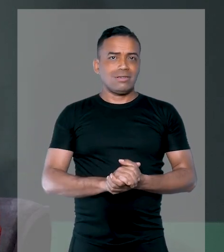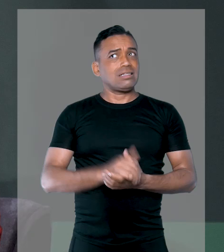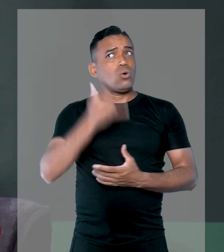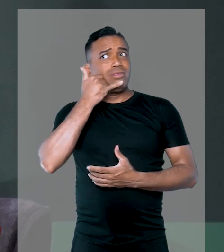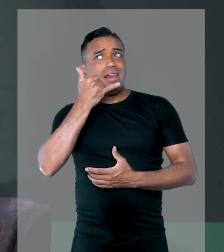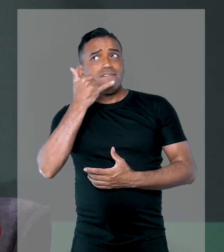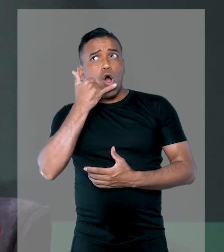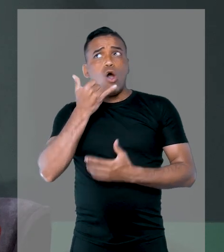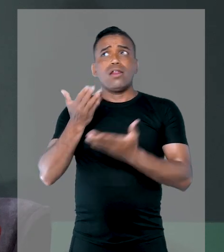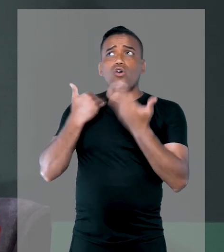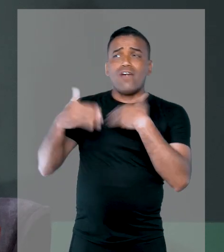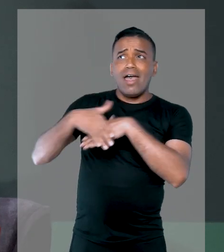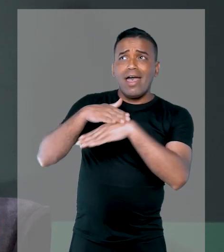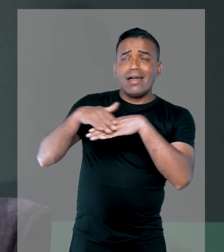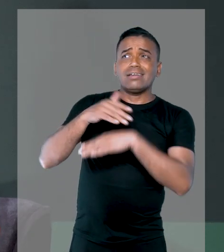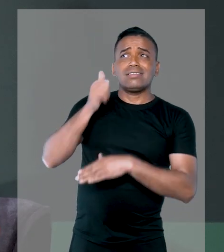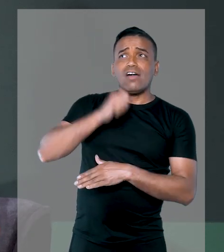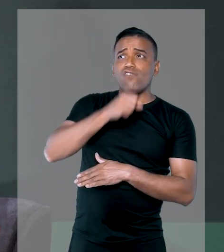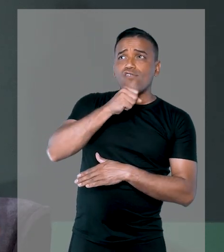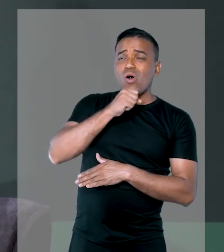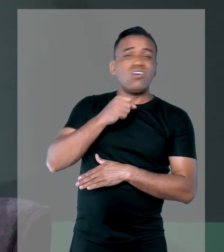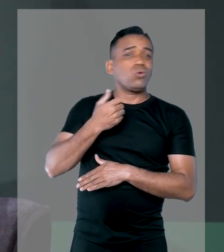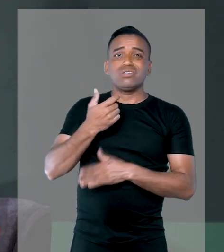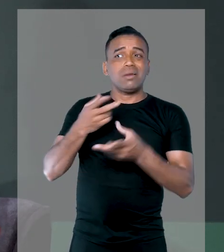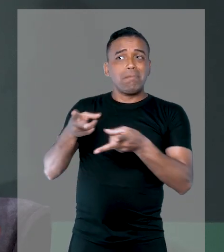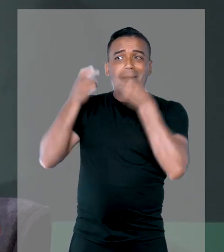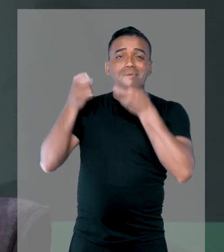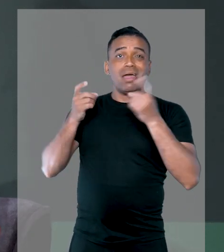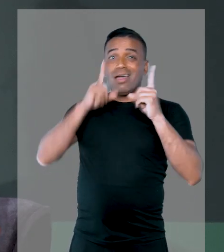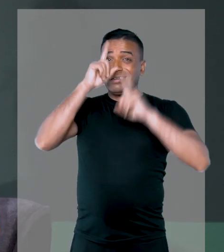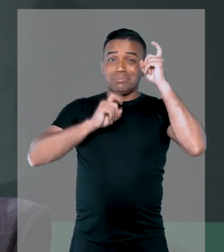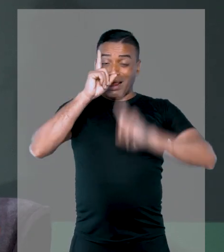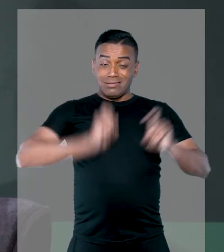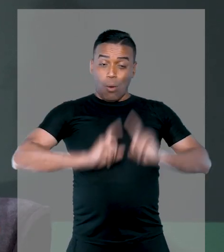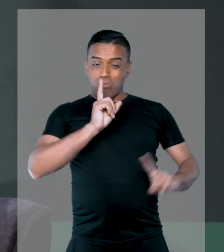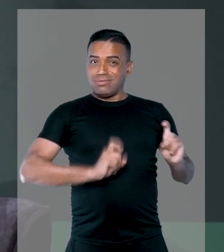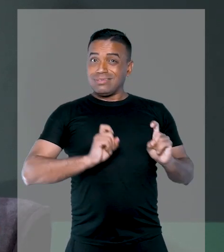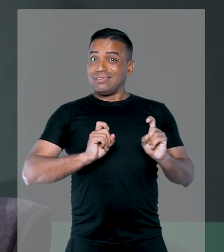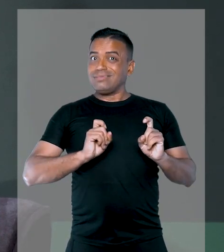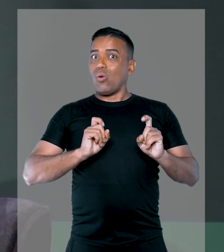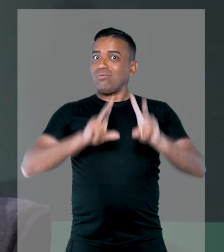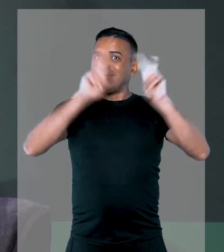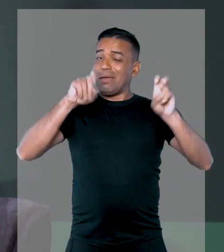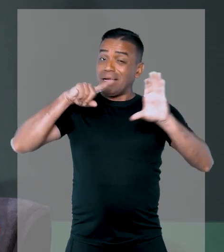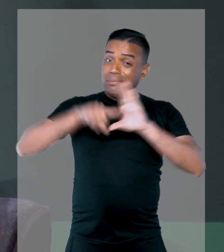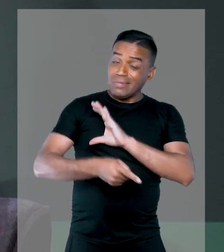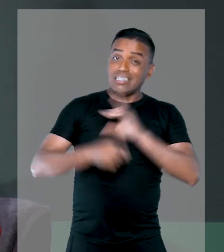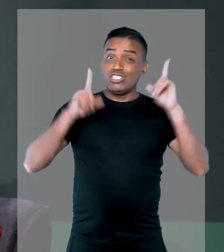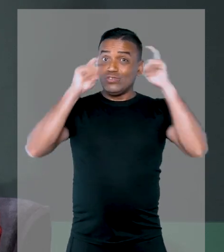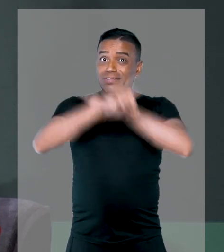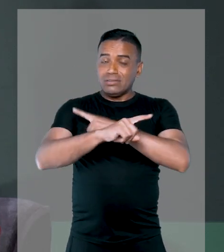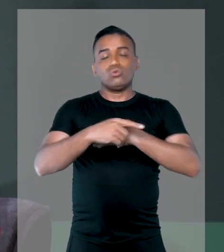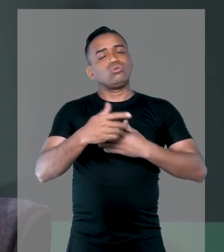a reação dela quando eu tocava nesses assuntos mais a fundo. E